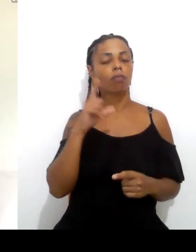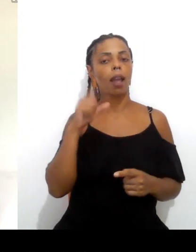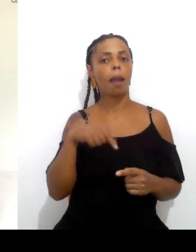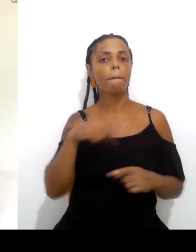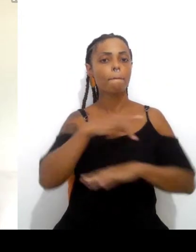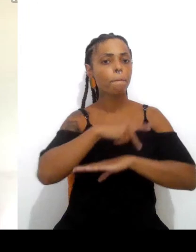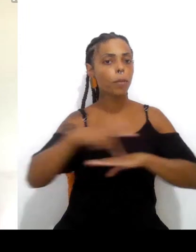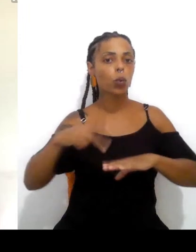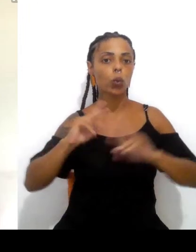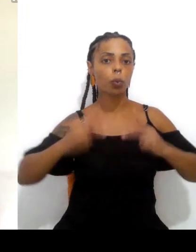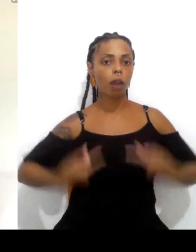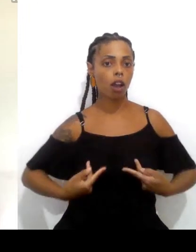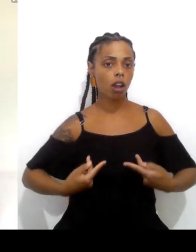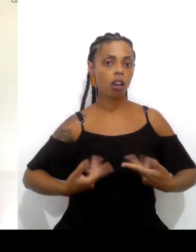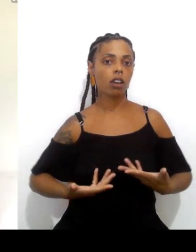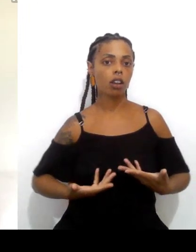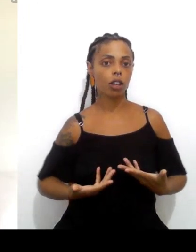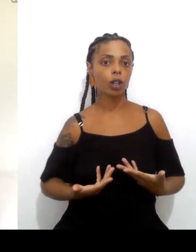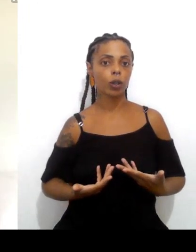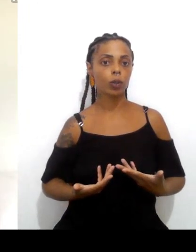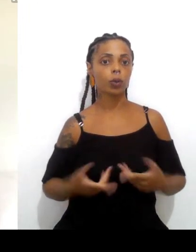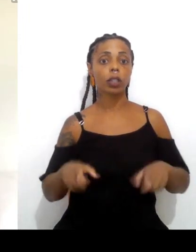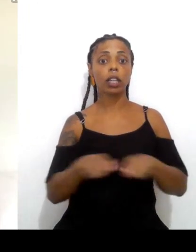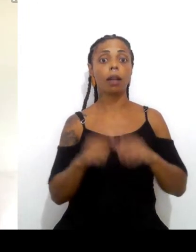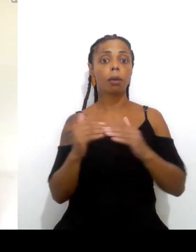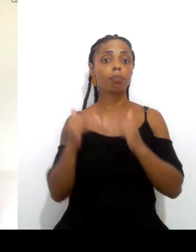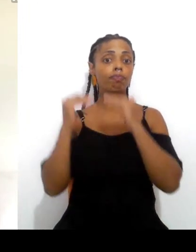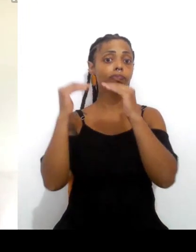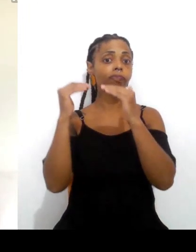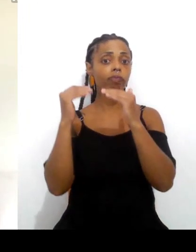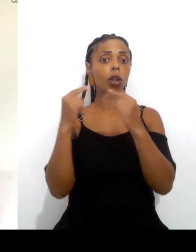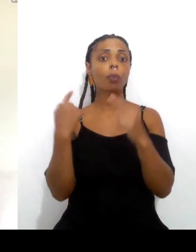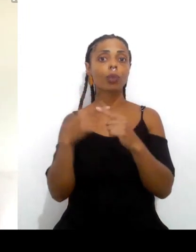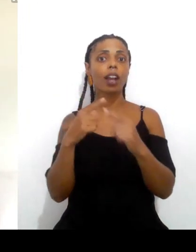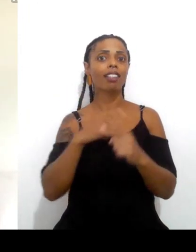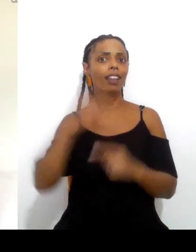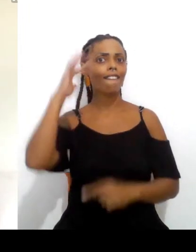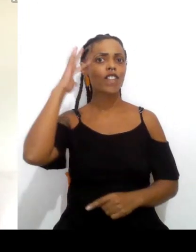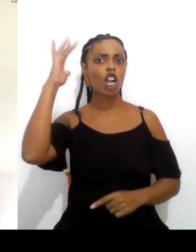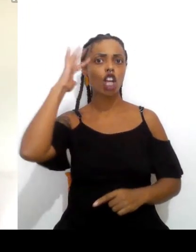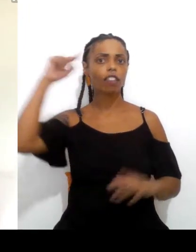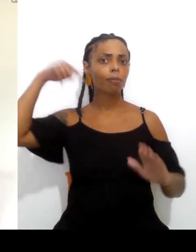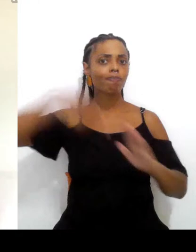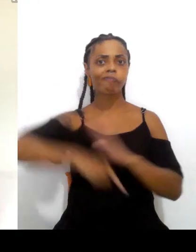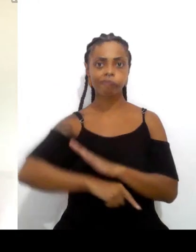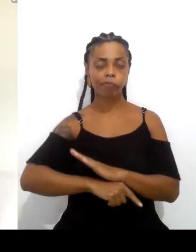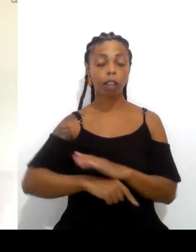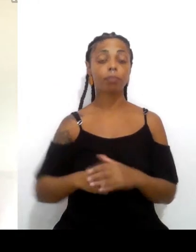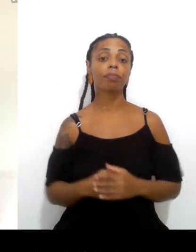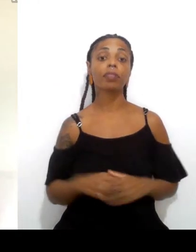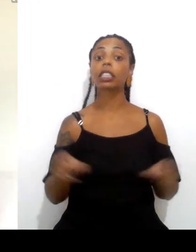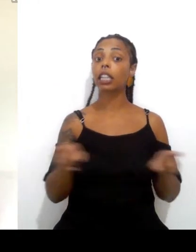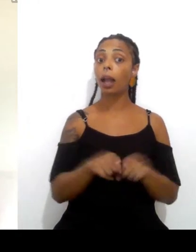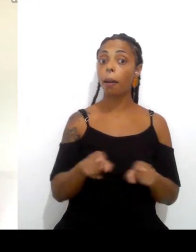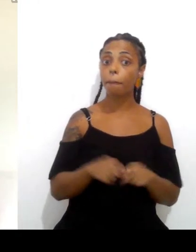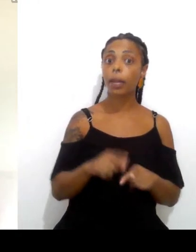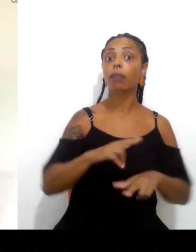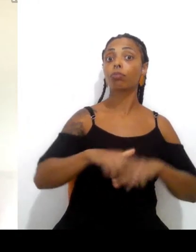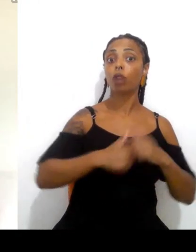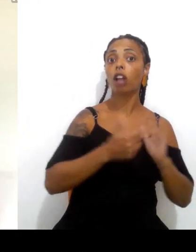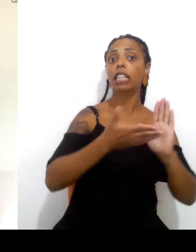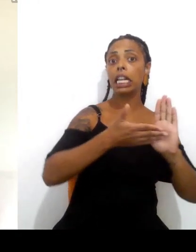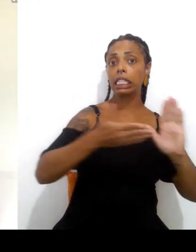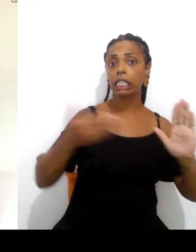superior de por sua condição filosófica por sua condição estética